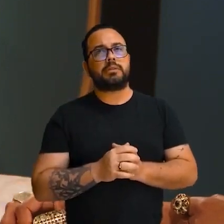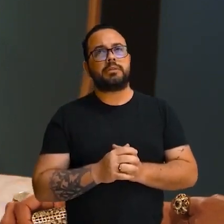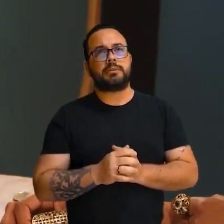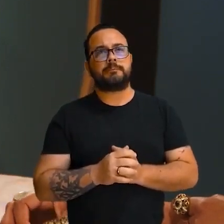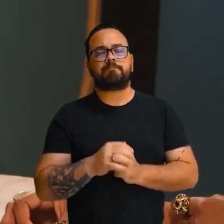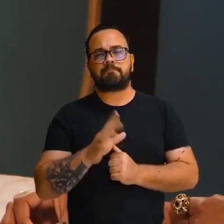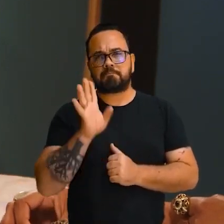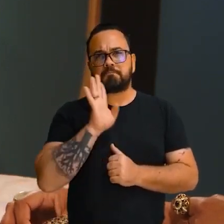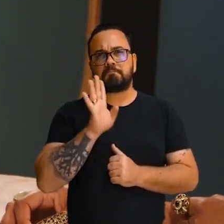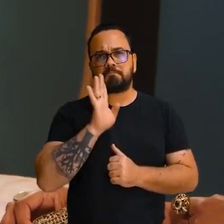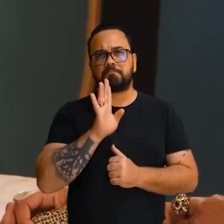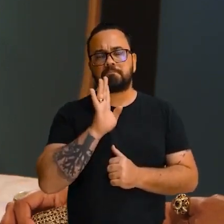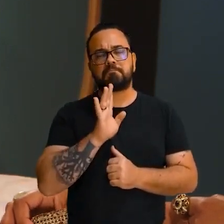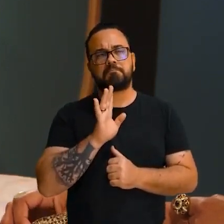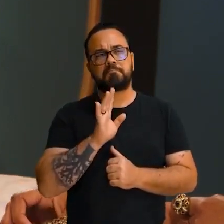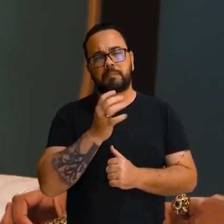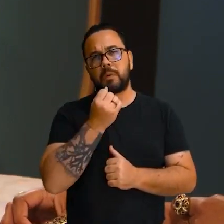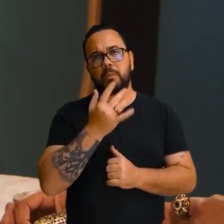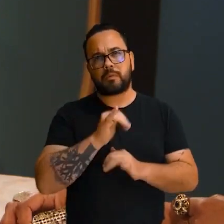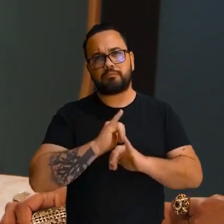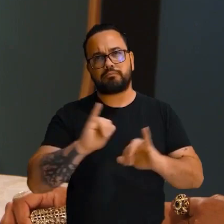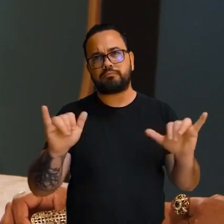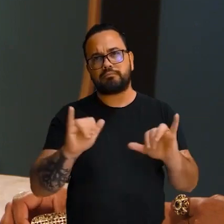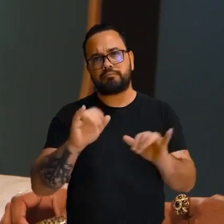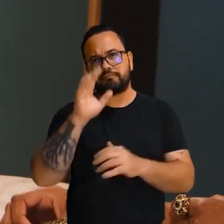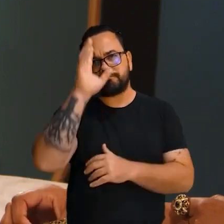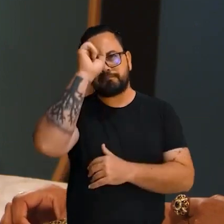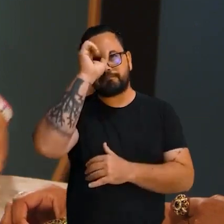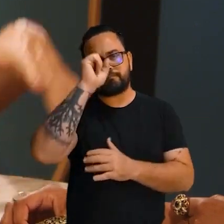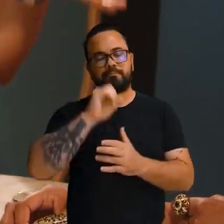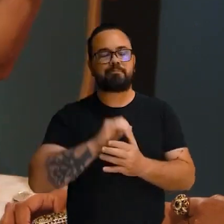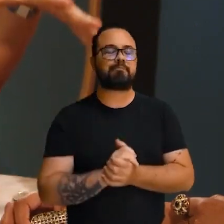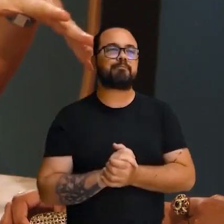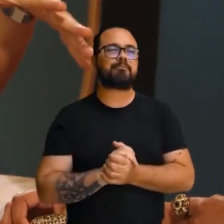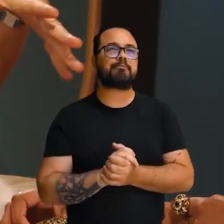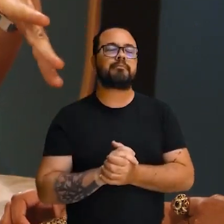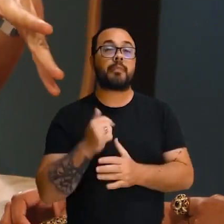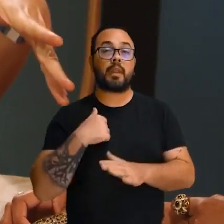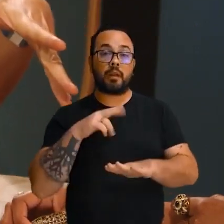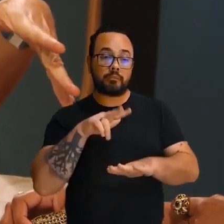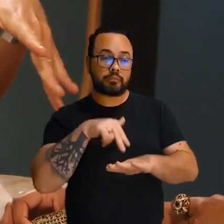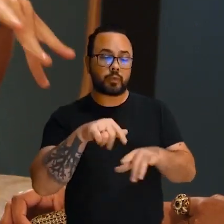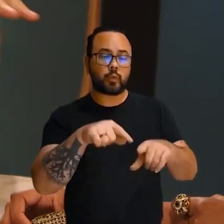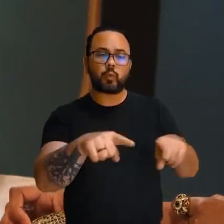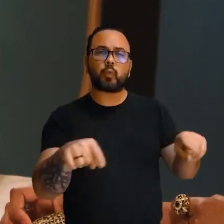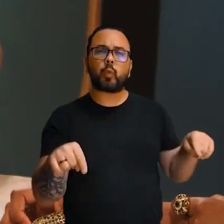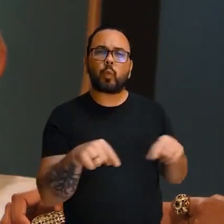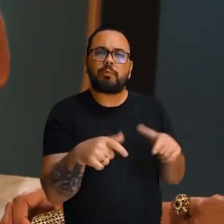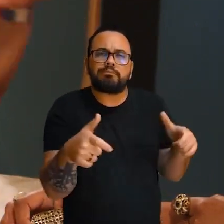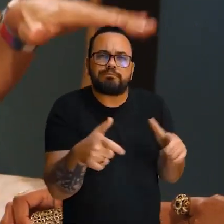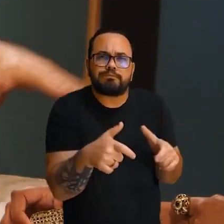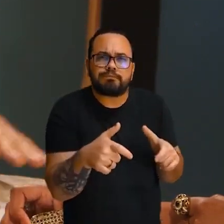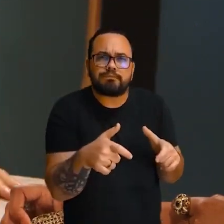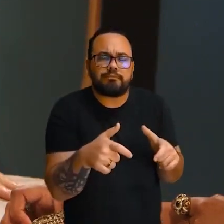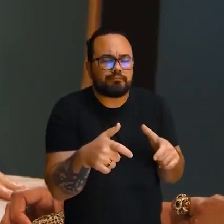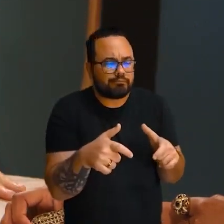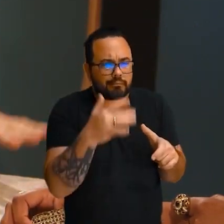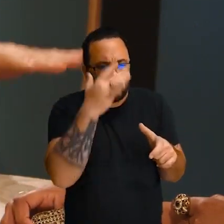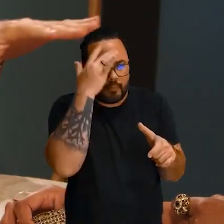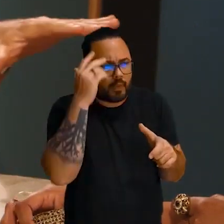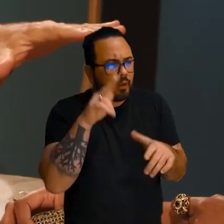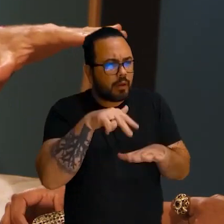Uhum. E foi uma coisa muito legal, né? Uma coisa que vale a pena contar como lição, assim, né? E eu ficava num standzinho pequenininho, assim, só que ia muita gente